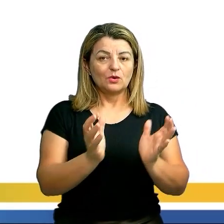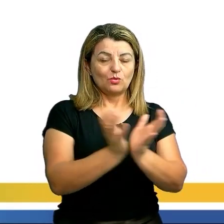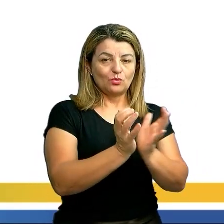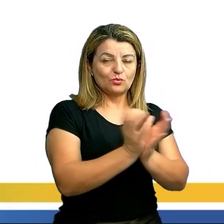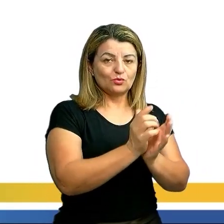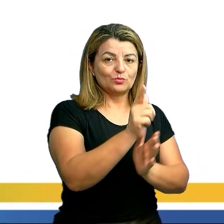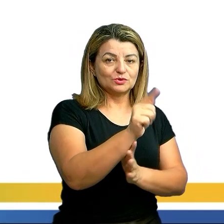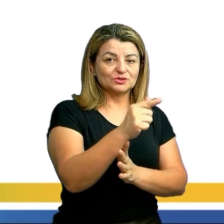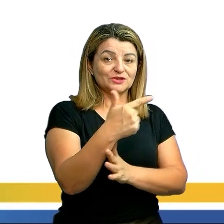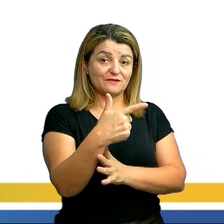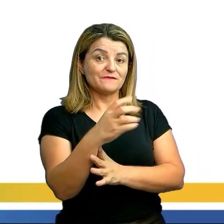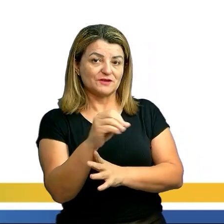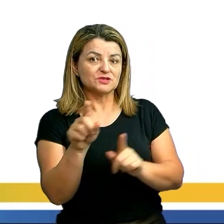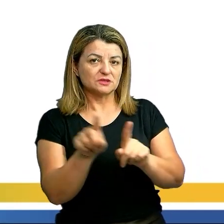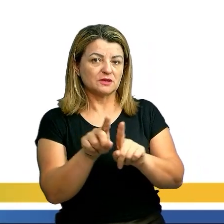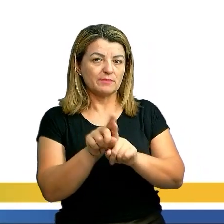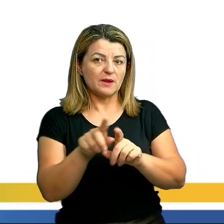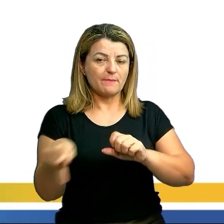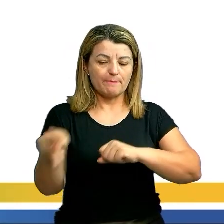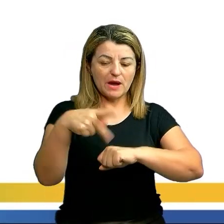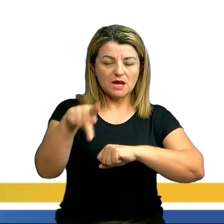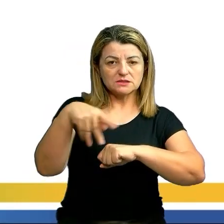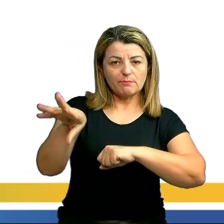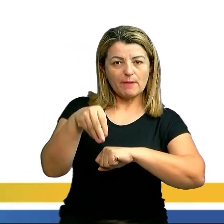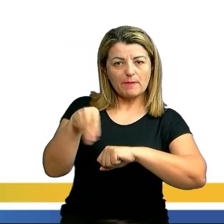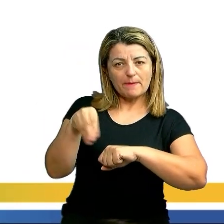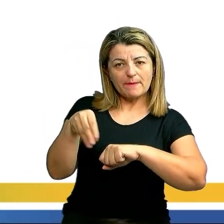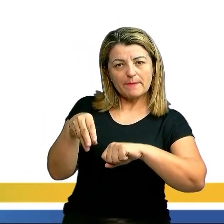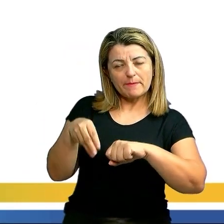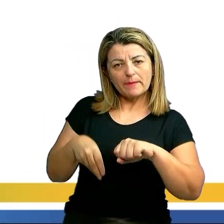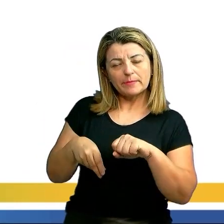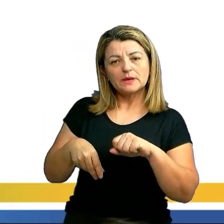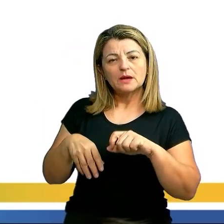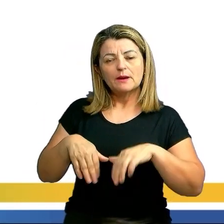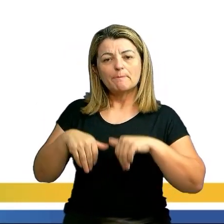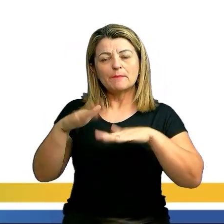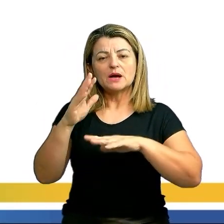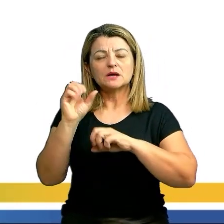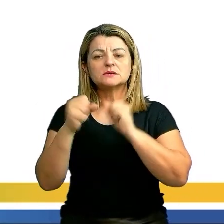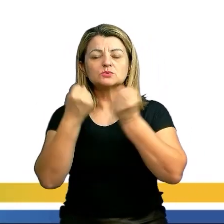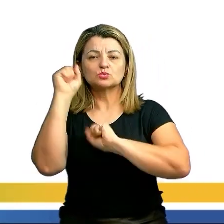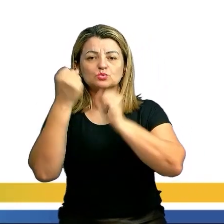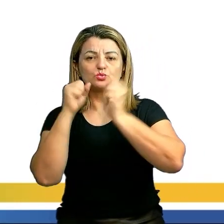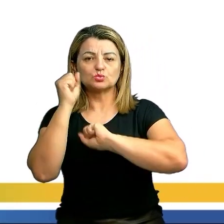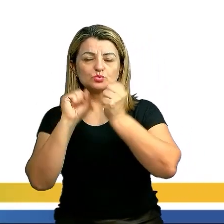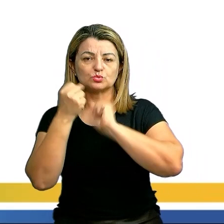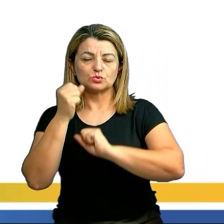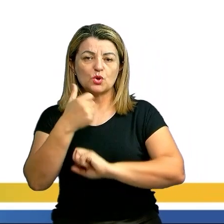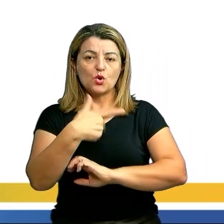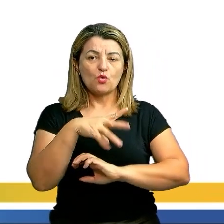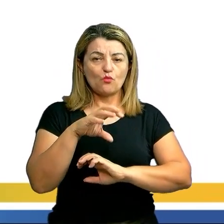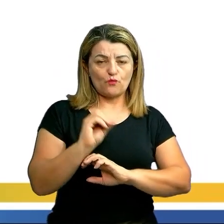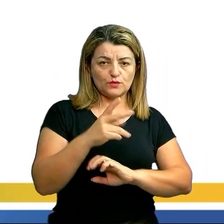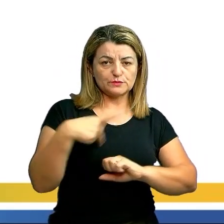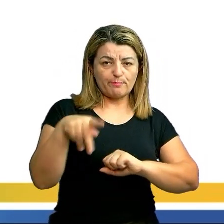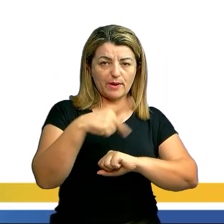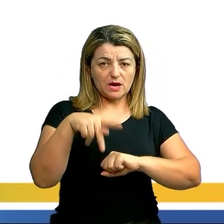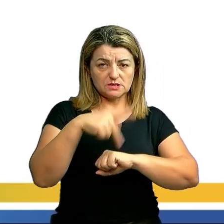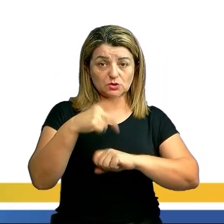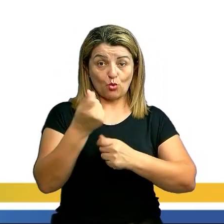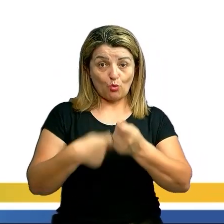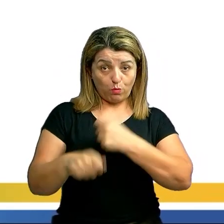países industrializados, mas ele pega as economias mais avançadas do nosso planeta, os 20 países de economia